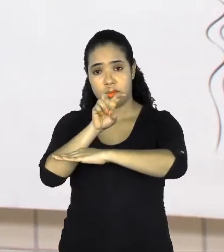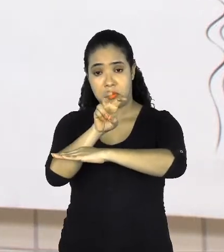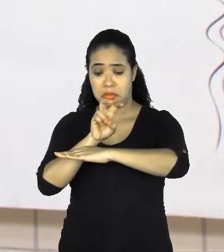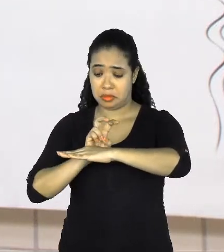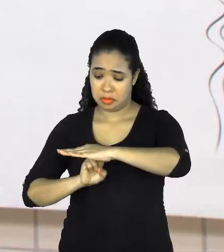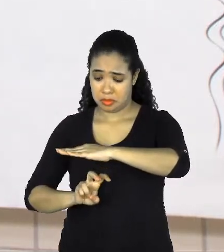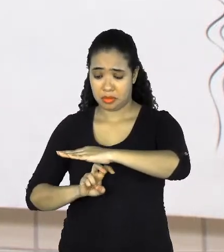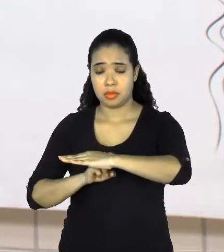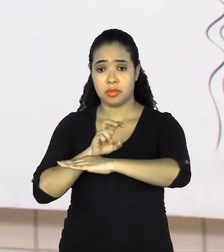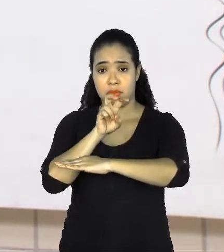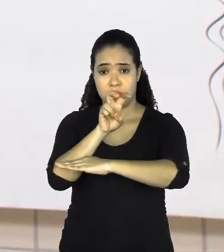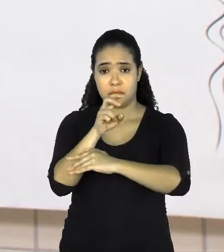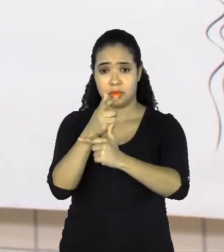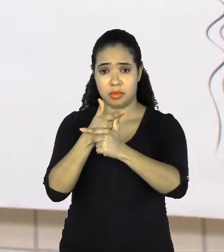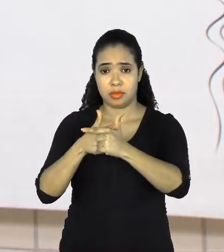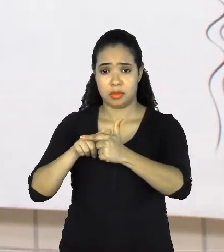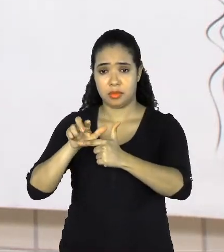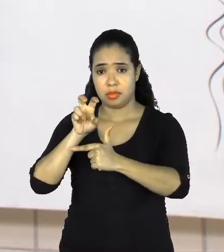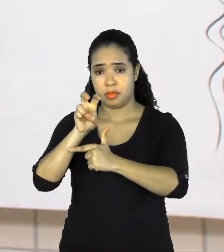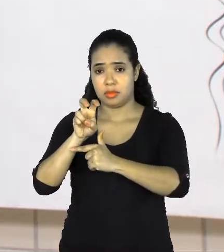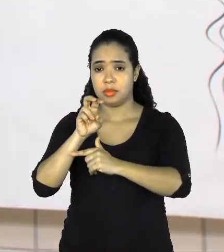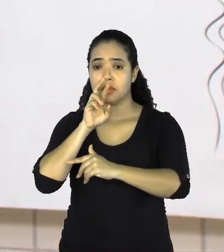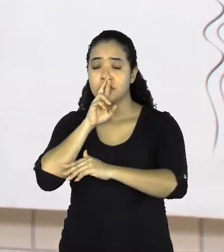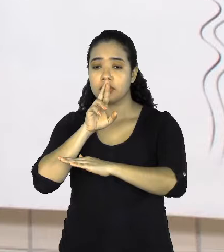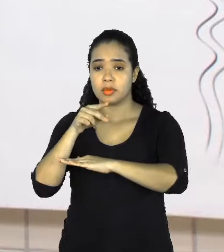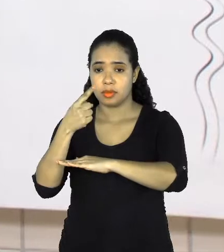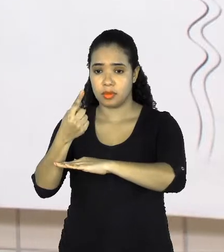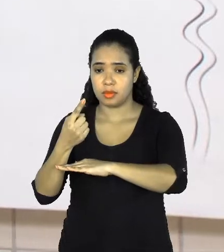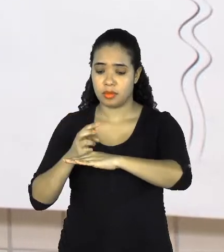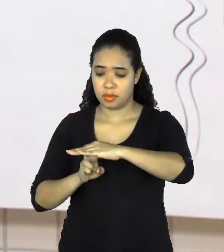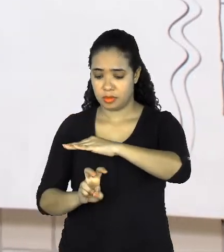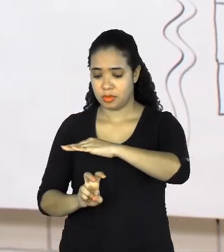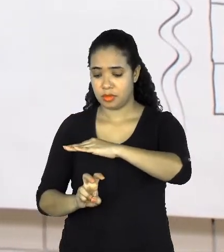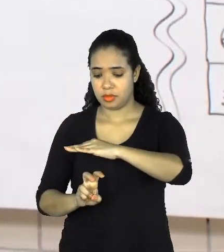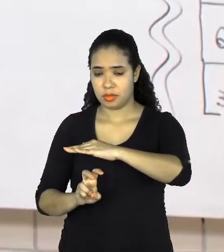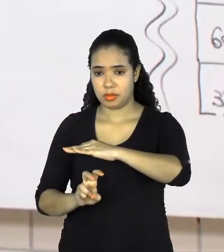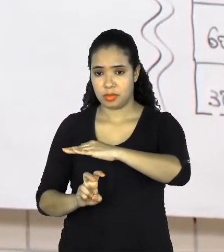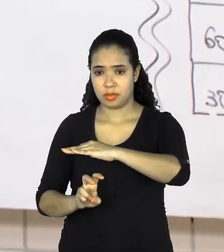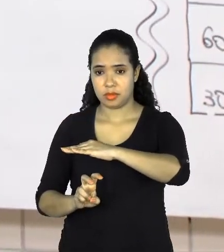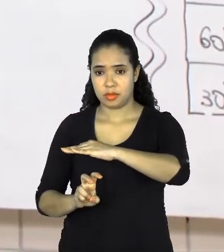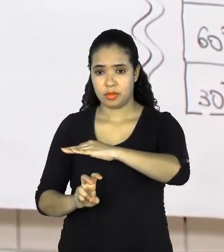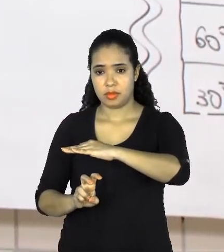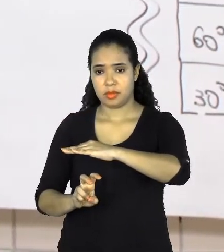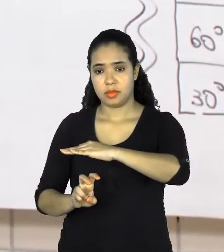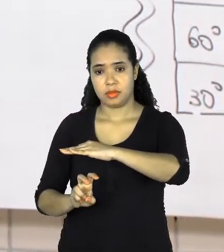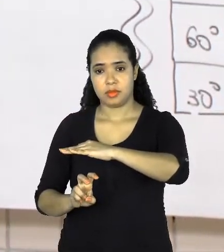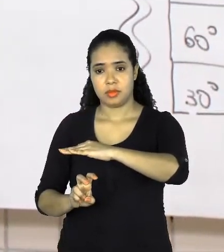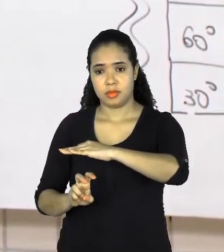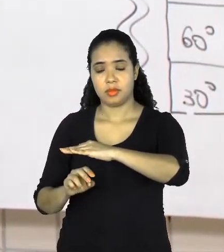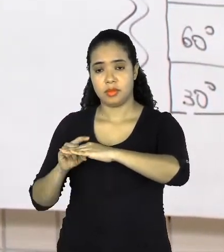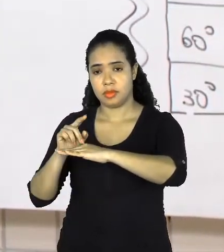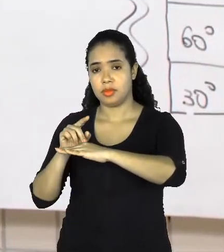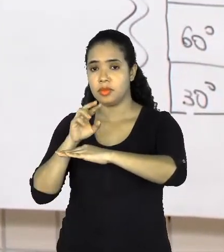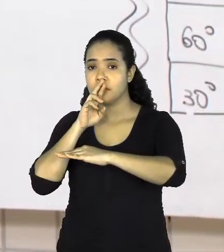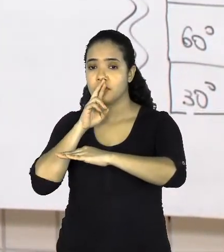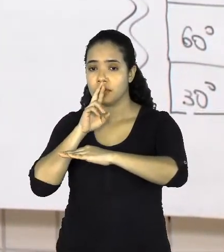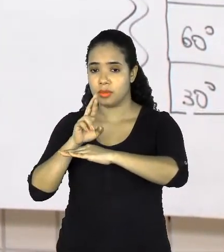5 divide por 5 dá 1. 1 vezes raiz de 3 fica só raiz de 3. Não é isso?